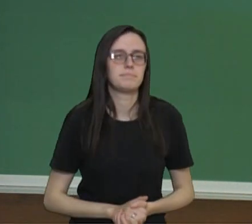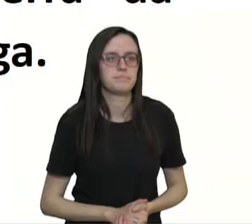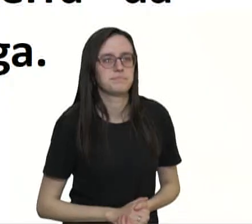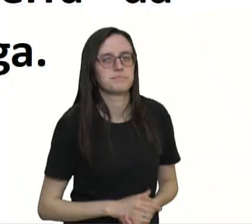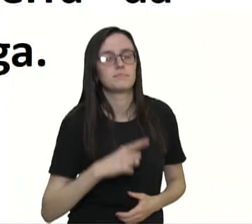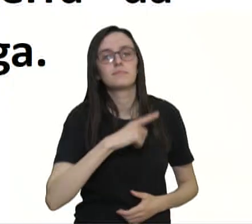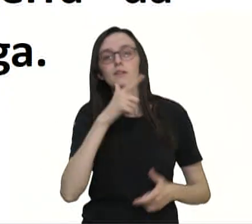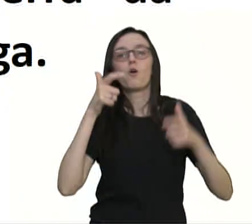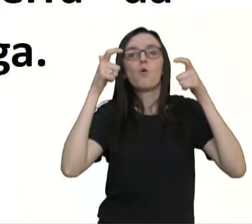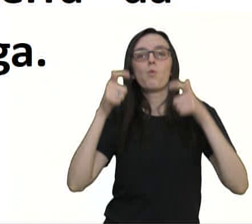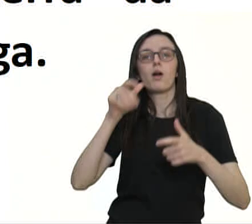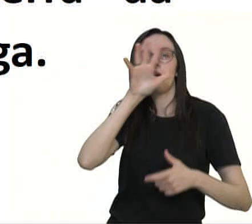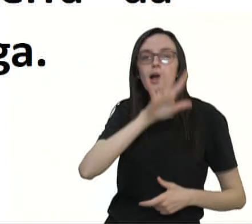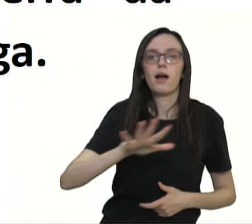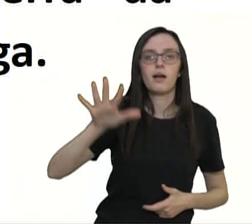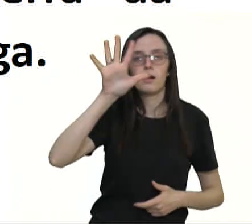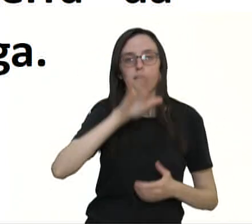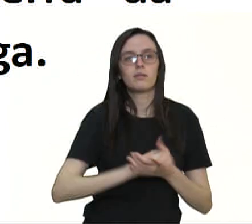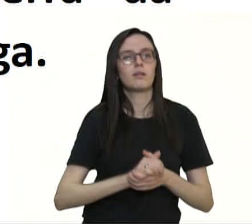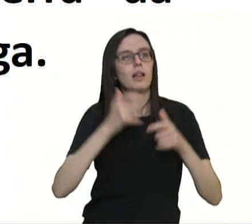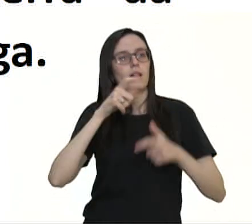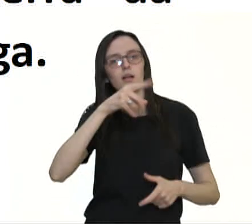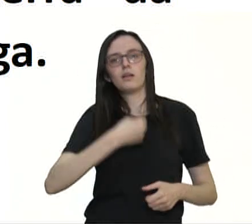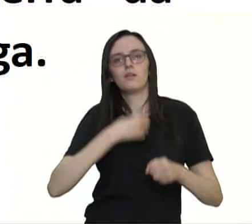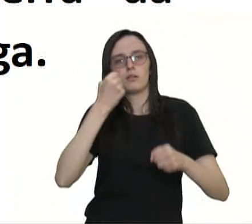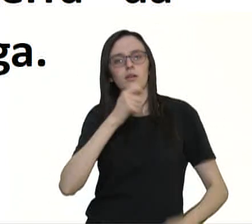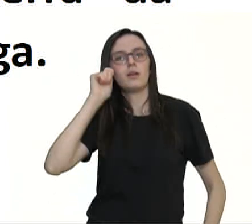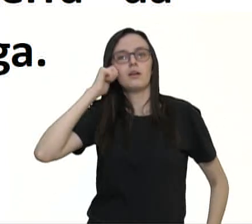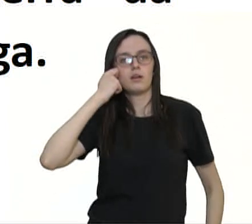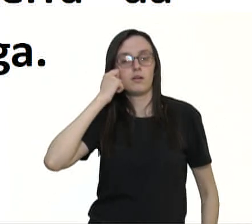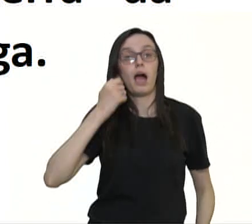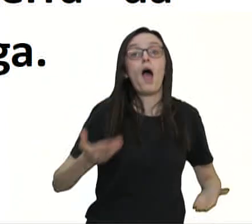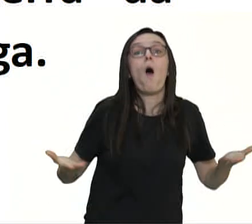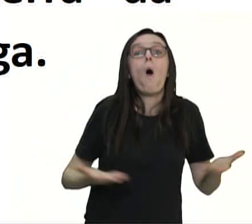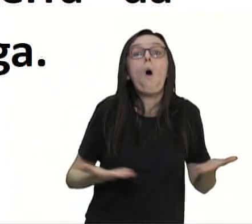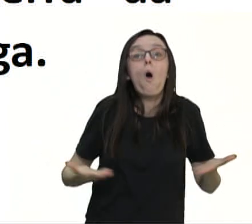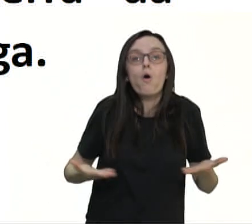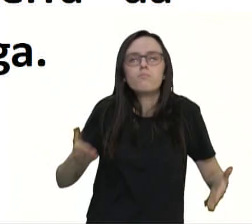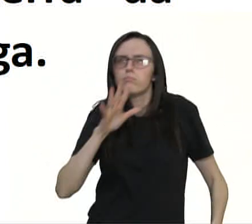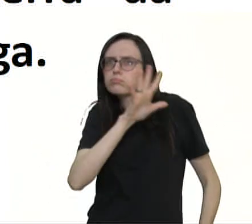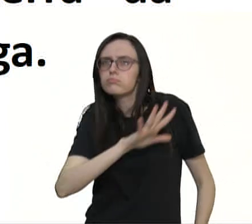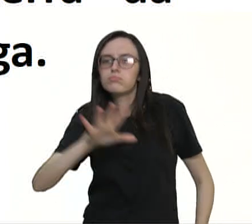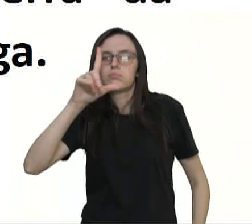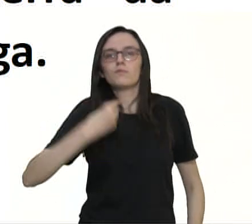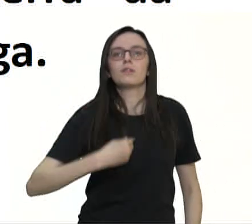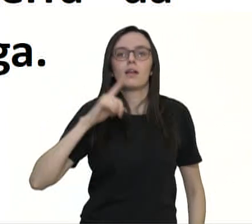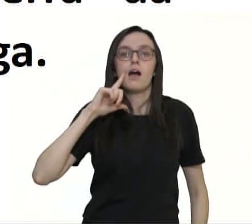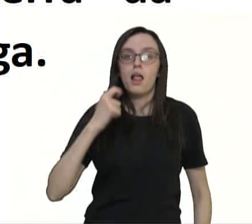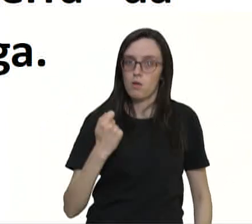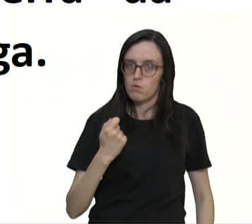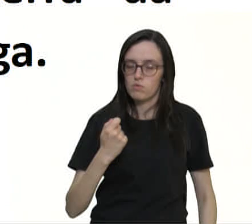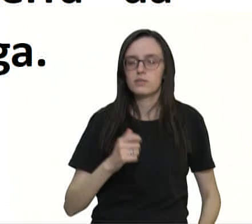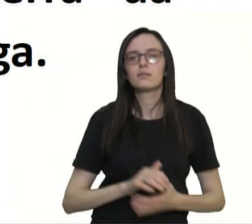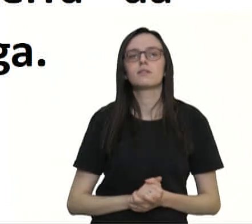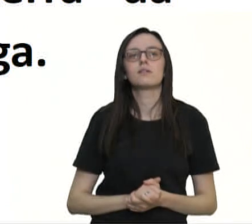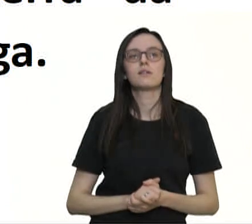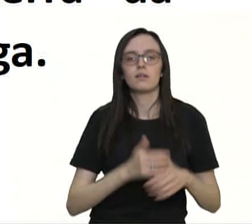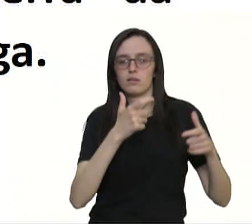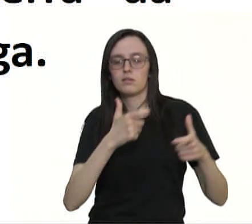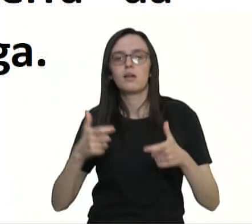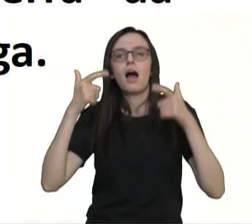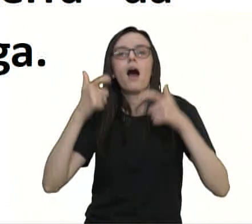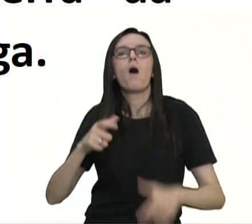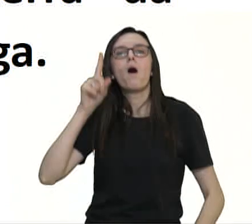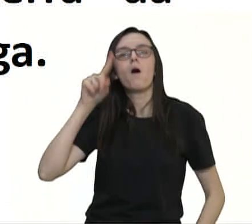a localização do Quilombo dos Palmares. No atual estado de Alagoas, o Quilombo dos Palmares ficava